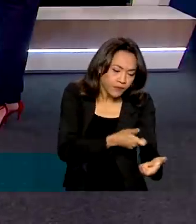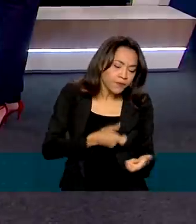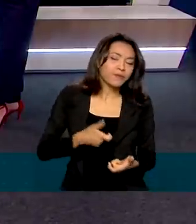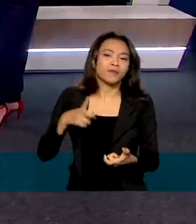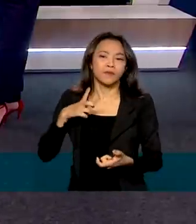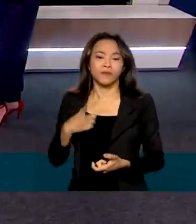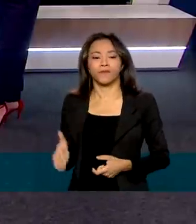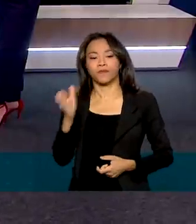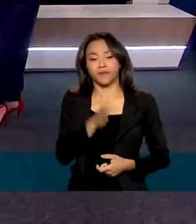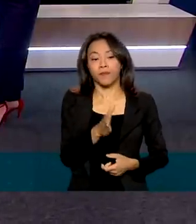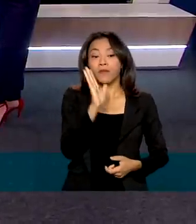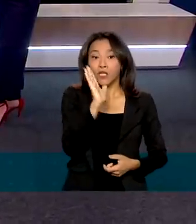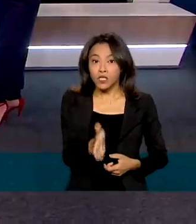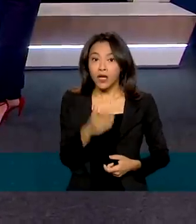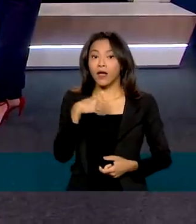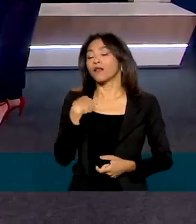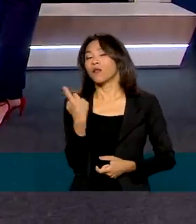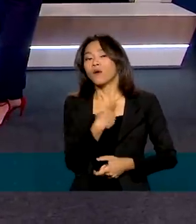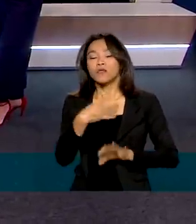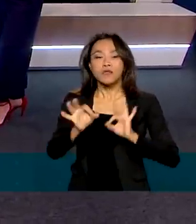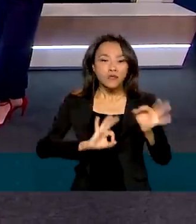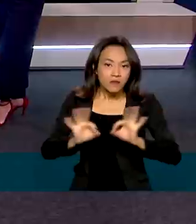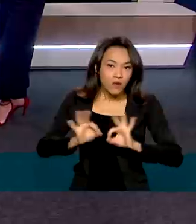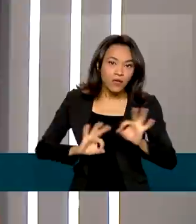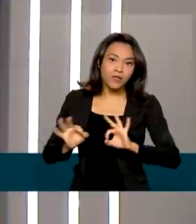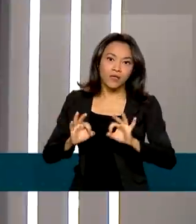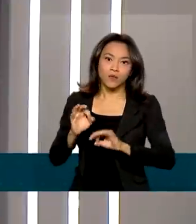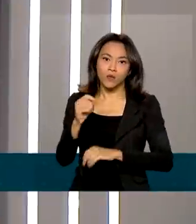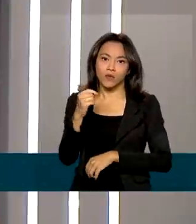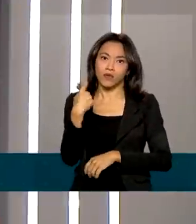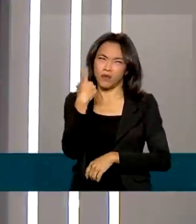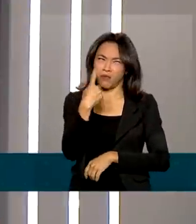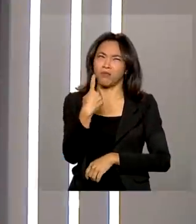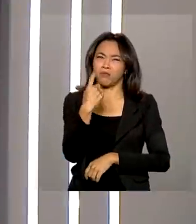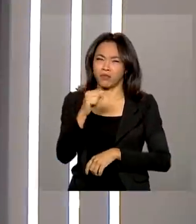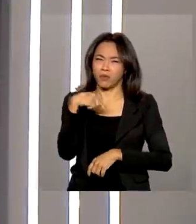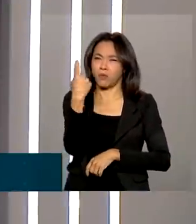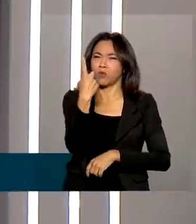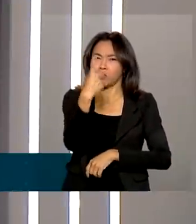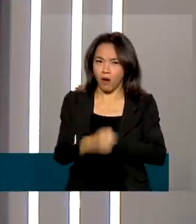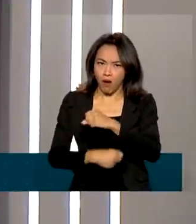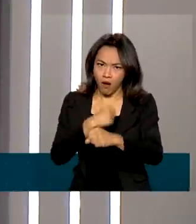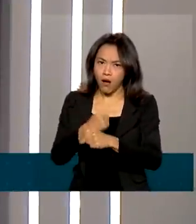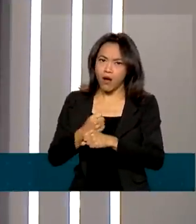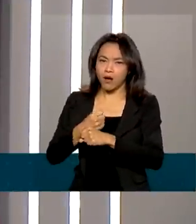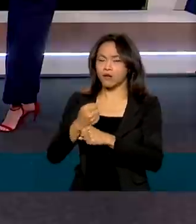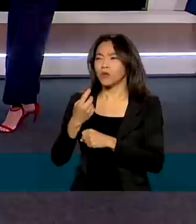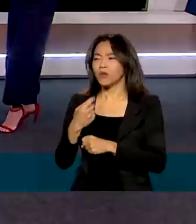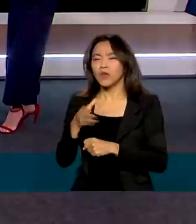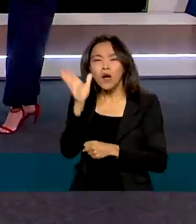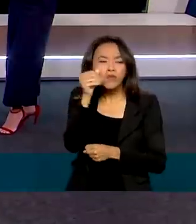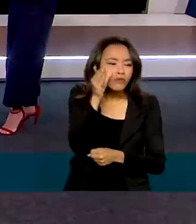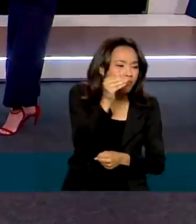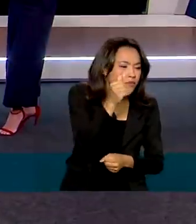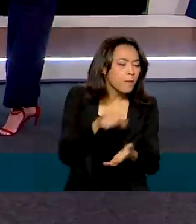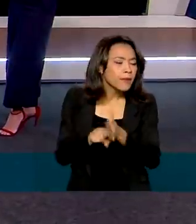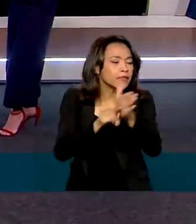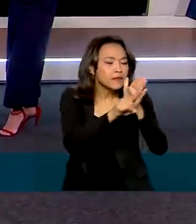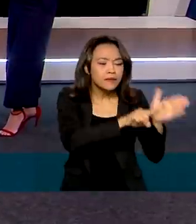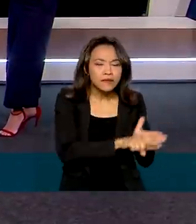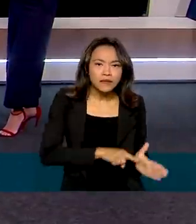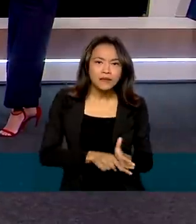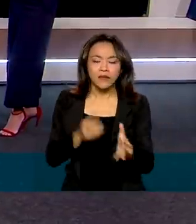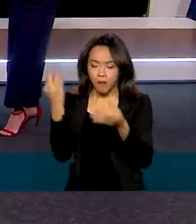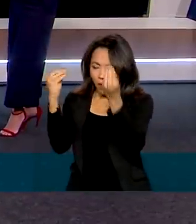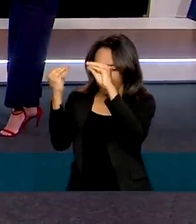Plano Nacional de Fertilizantes que está pronto, depois de um ano e pouco de muitas consultas, e enfim,